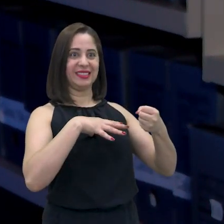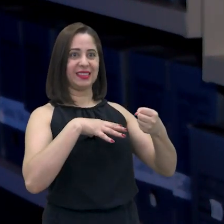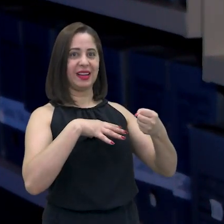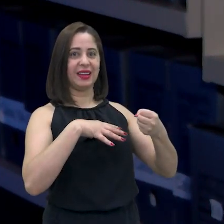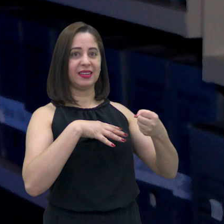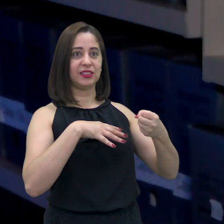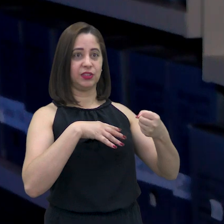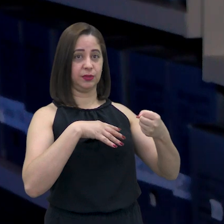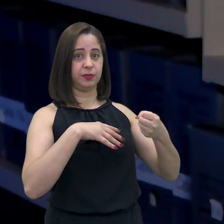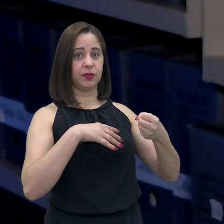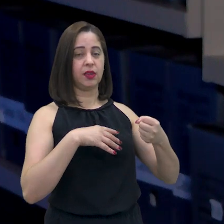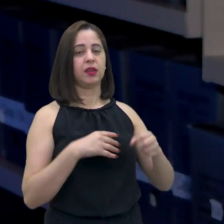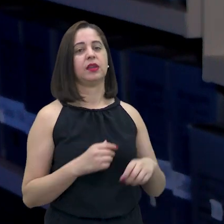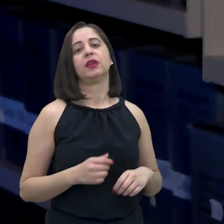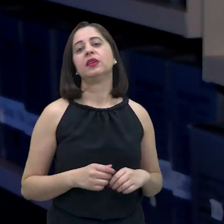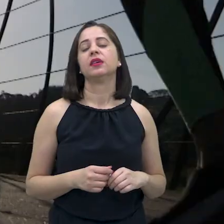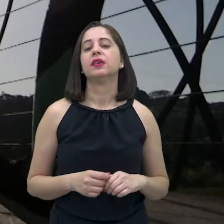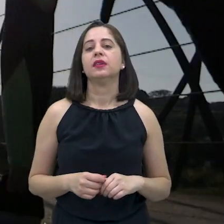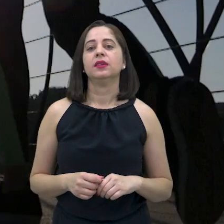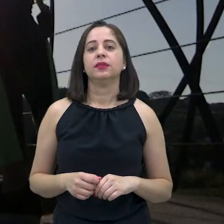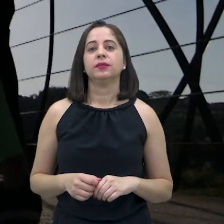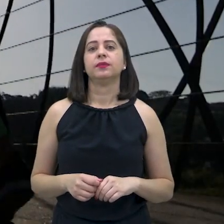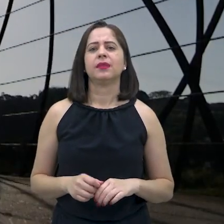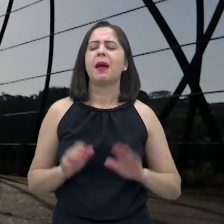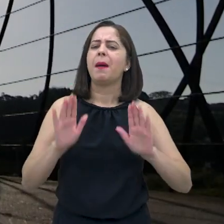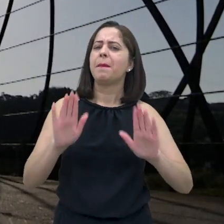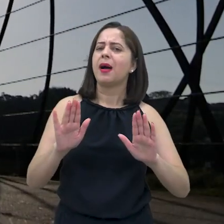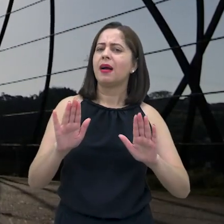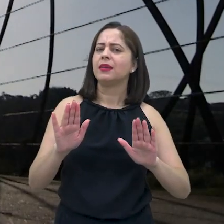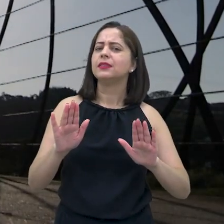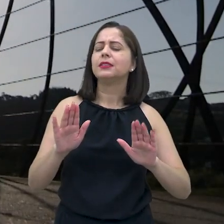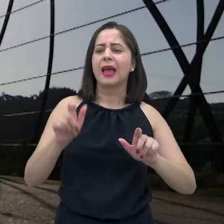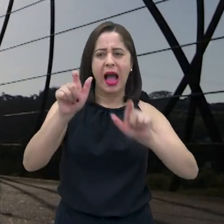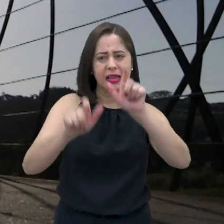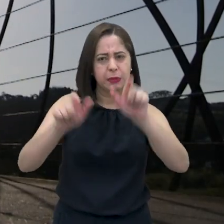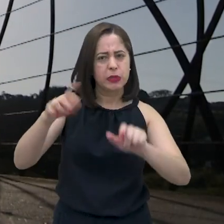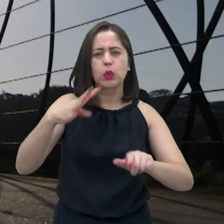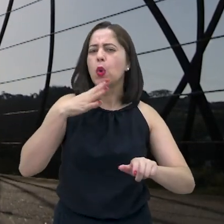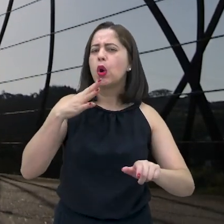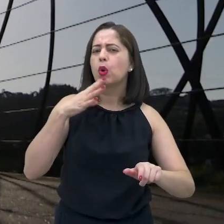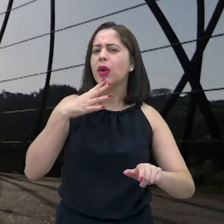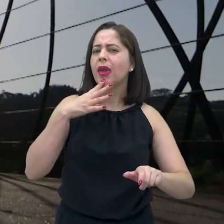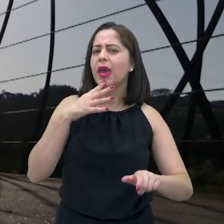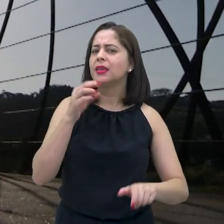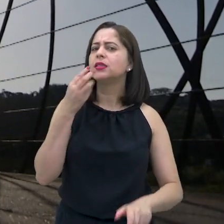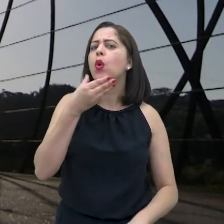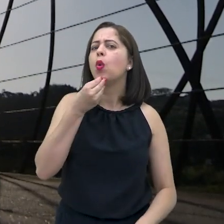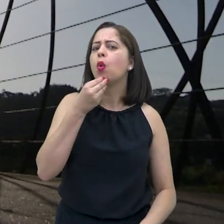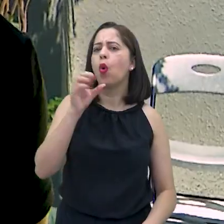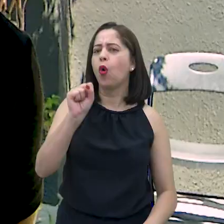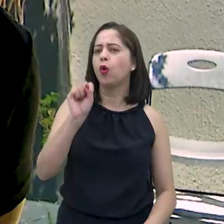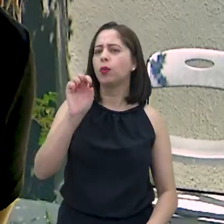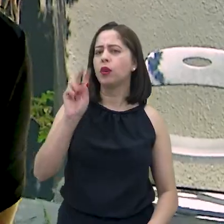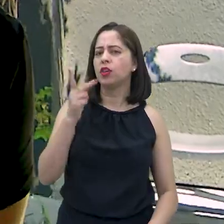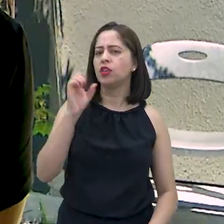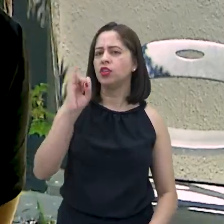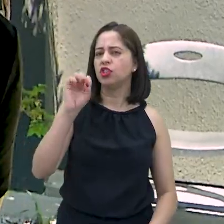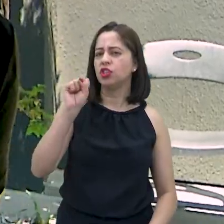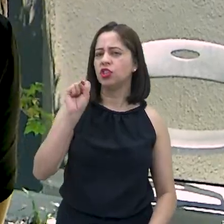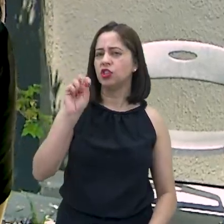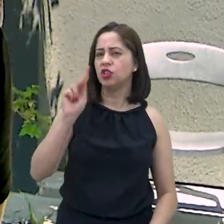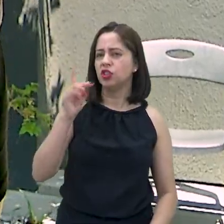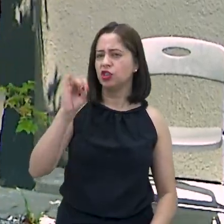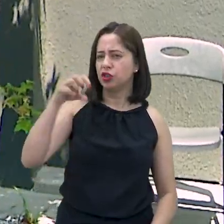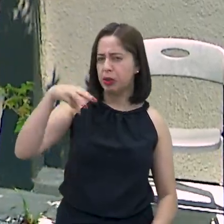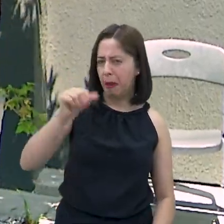tudo isso começou com esses investidores Mas será que quem mora no bairro conhece quem foi shishima hifumi eu não tenho certeza